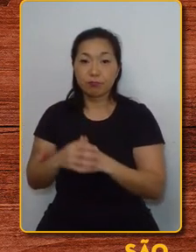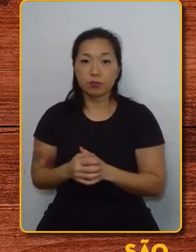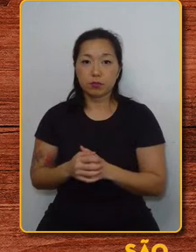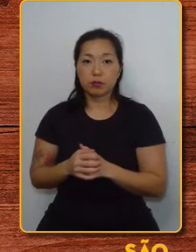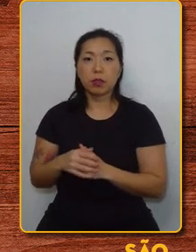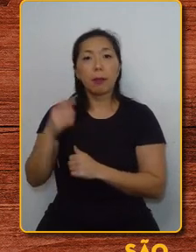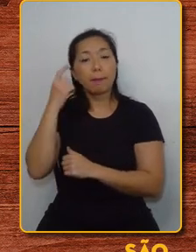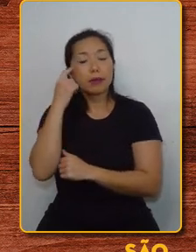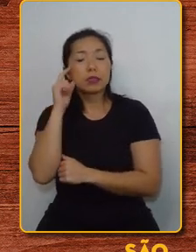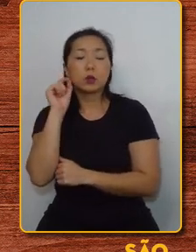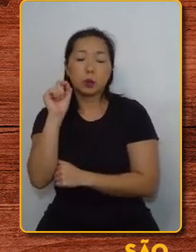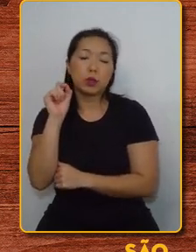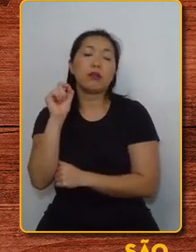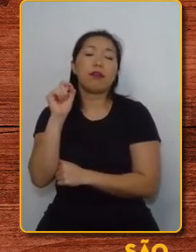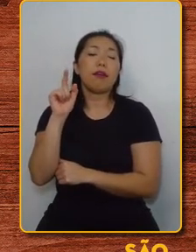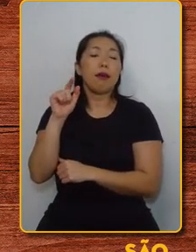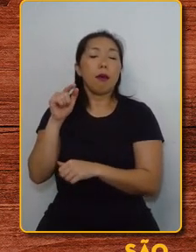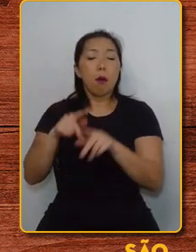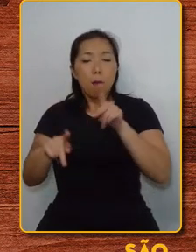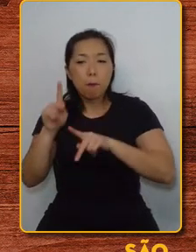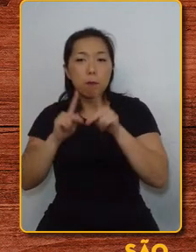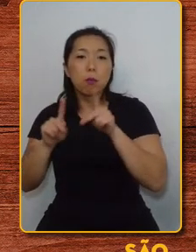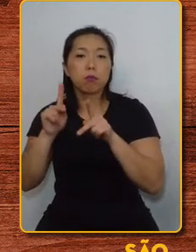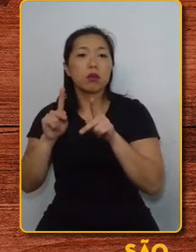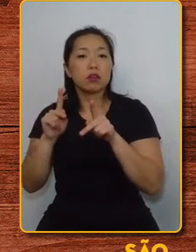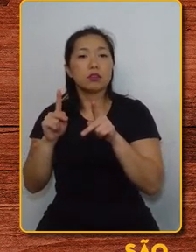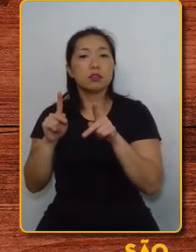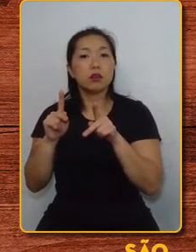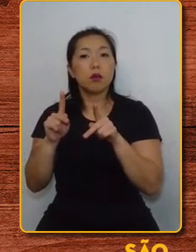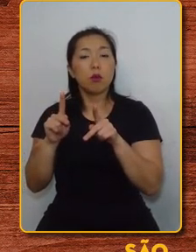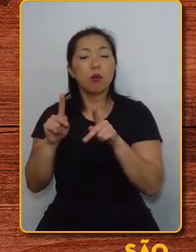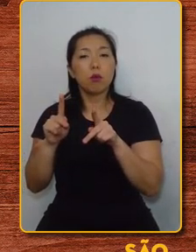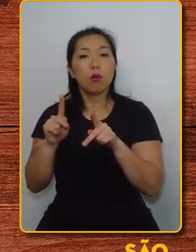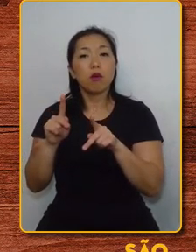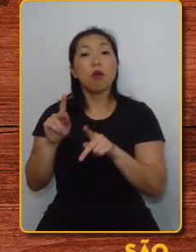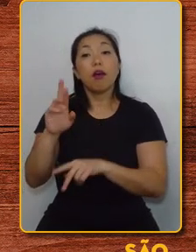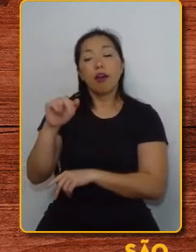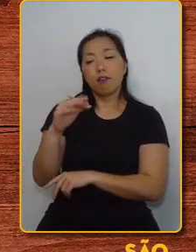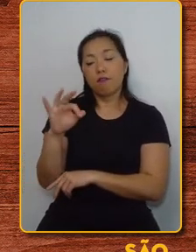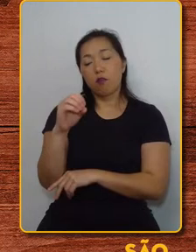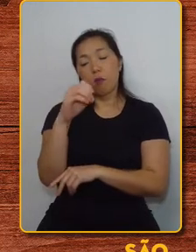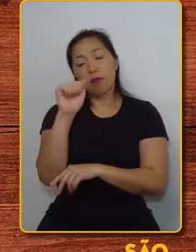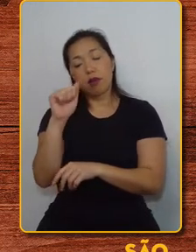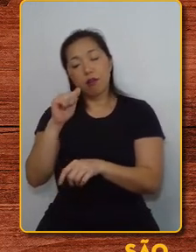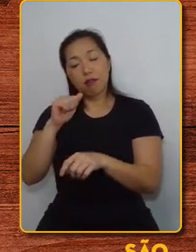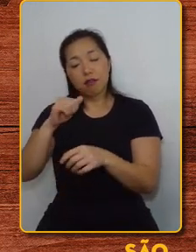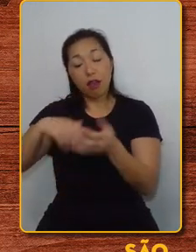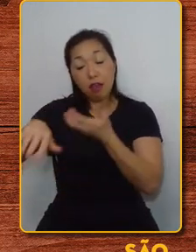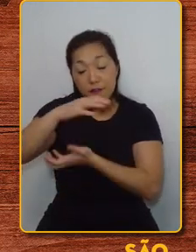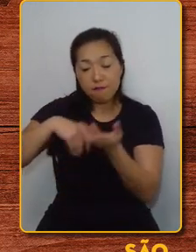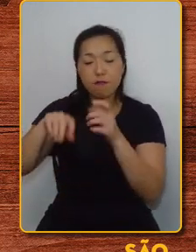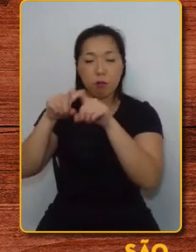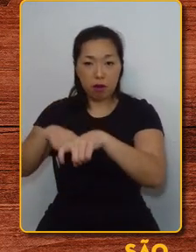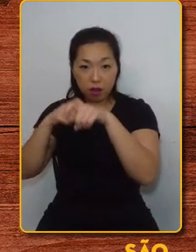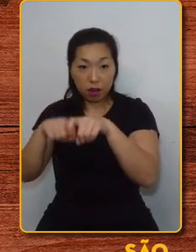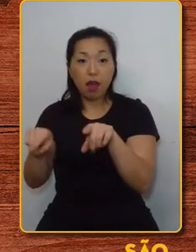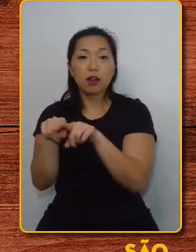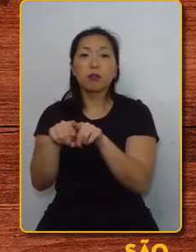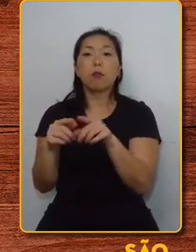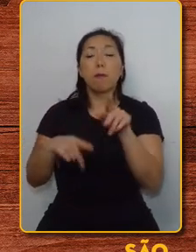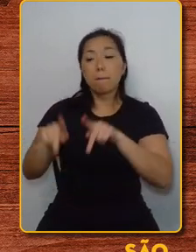agrária, tá ribeirinho, tem uma quantidade imensa de trabalhadores que fazem parte. Alguns, do ponto de vista